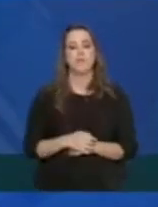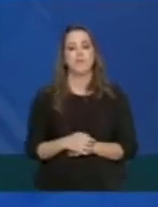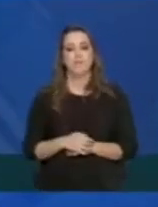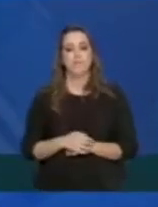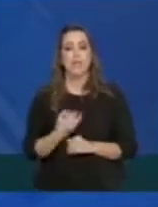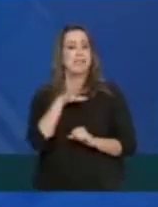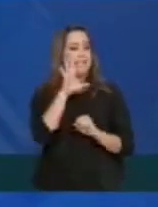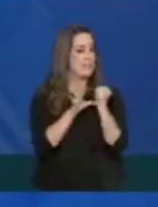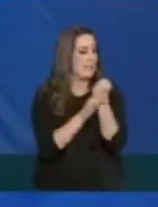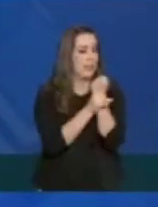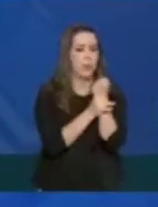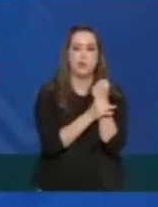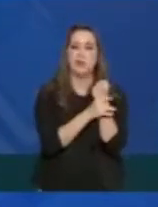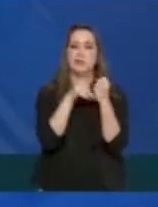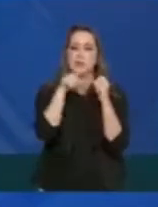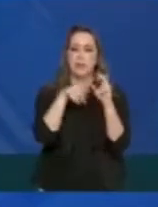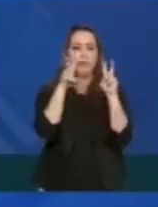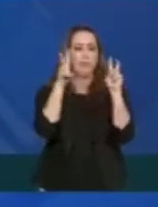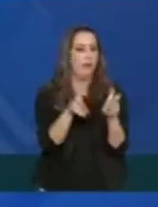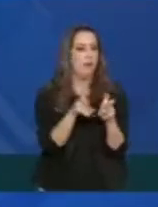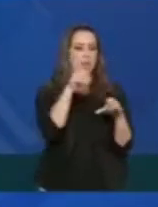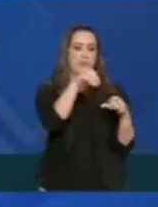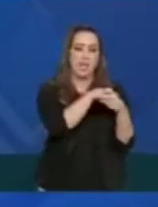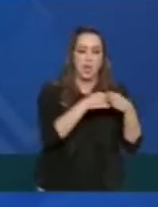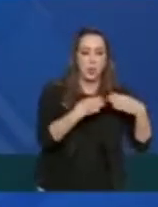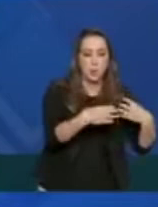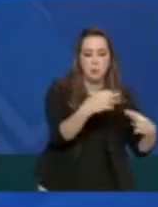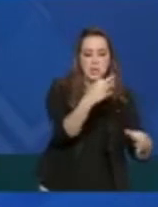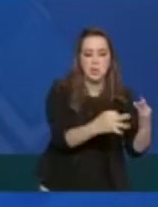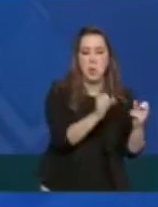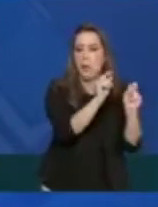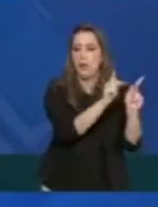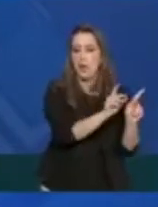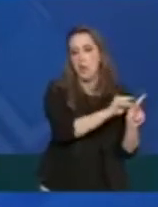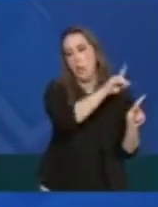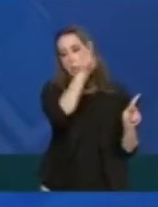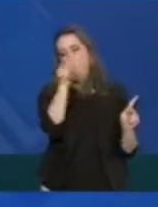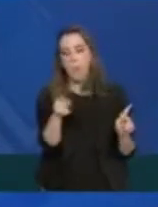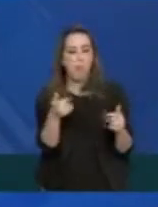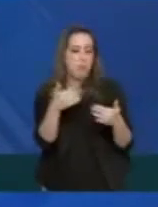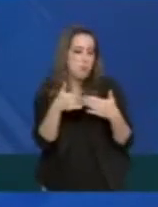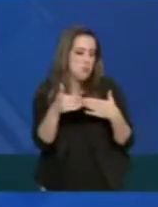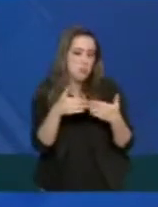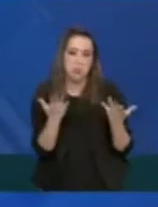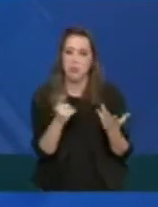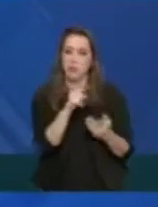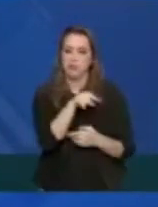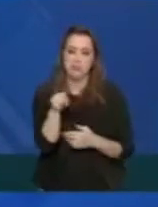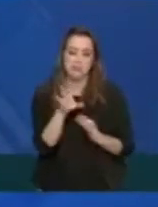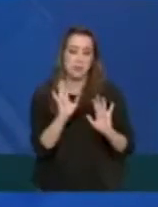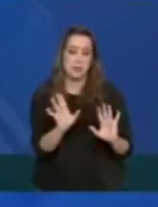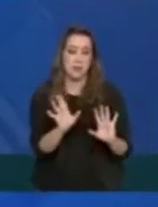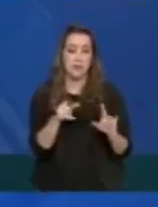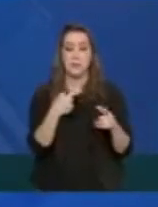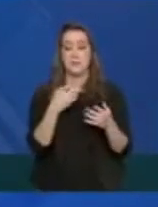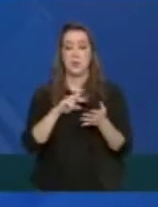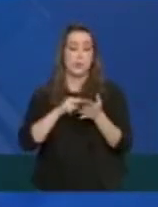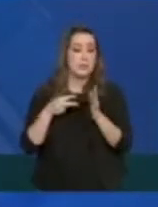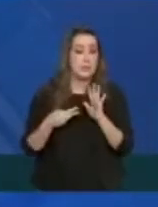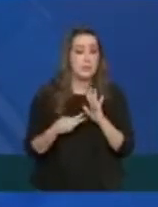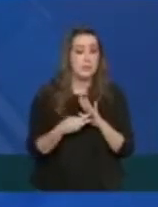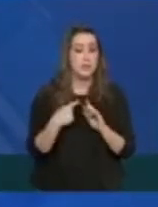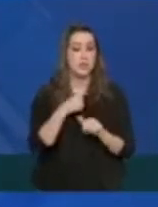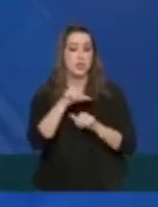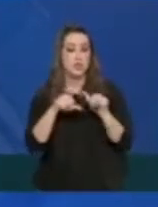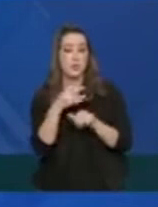segurança possa ser pauta, ser discutida com os níveis estratégicos, decisórios, políticos do governo. Então, isso não quer dizer que a